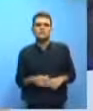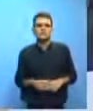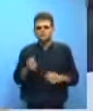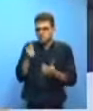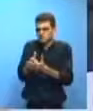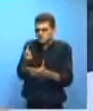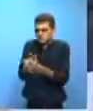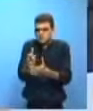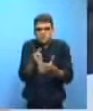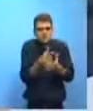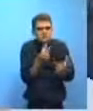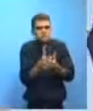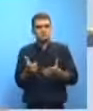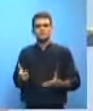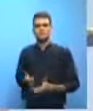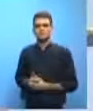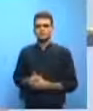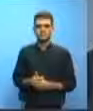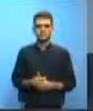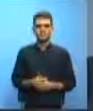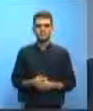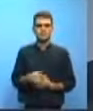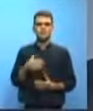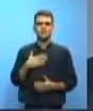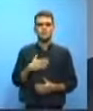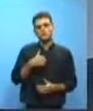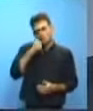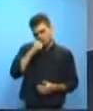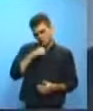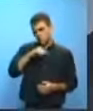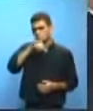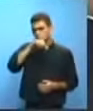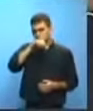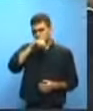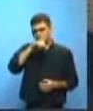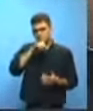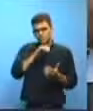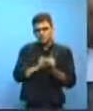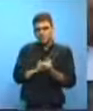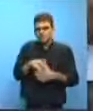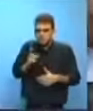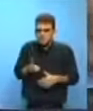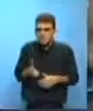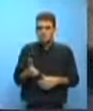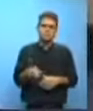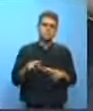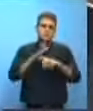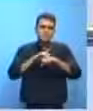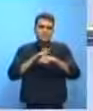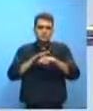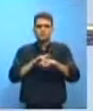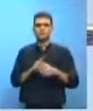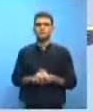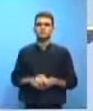problema. A minha mulher vive doente. Vive tomando remédio. Meu